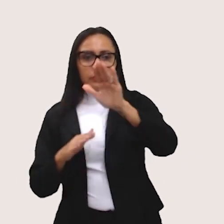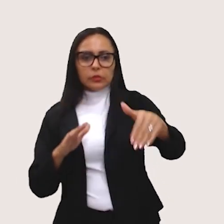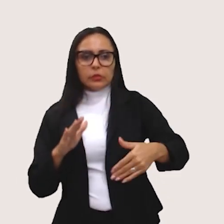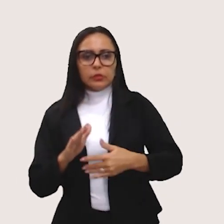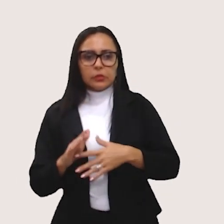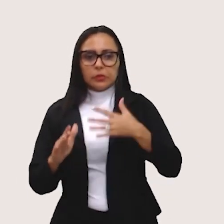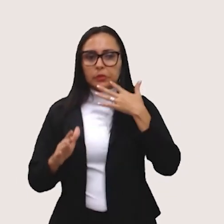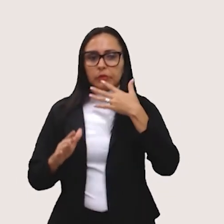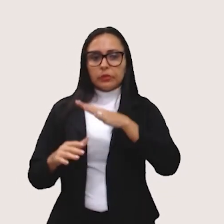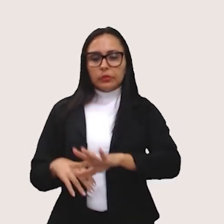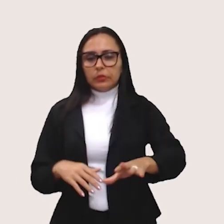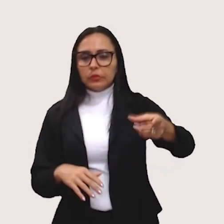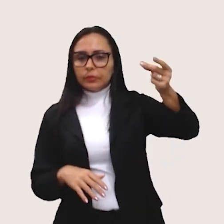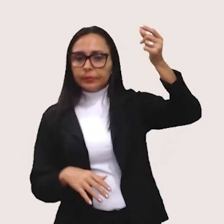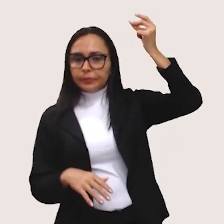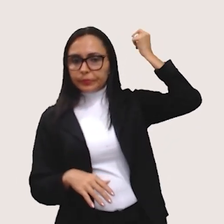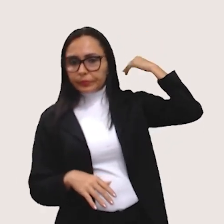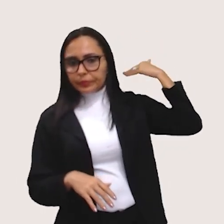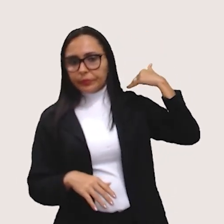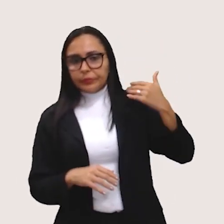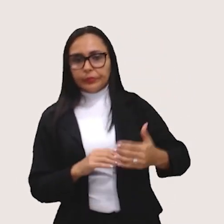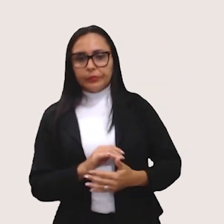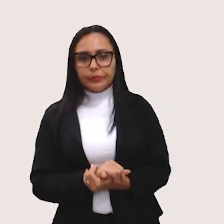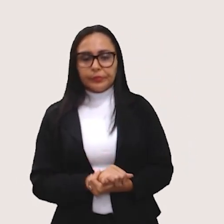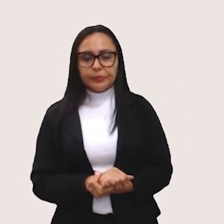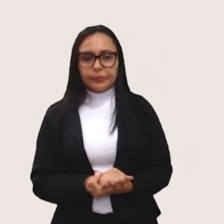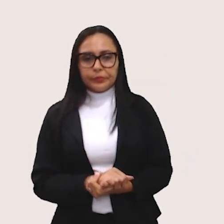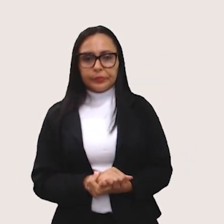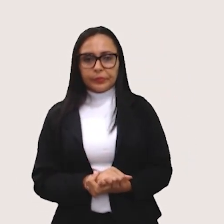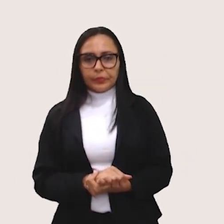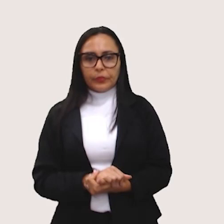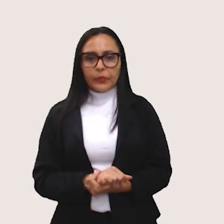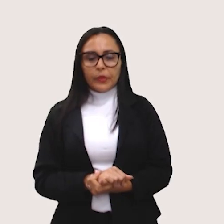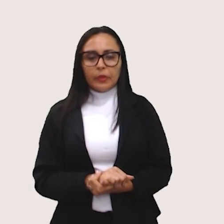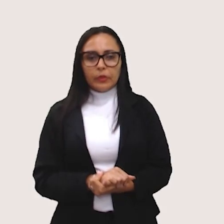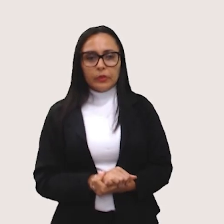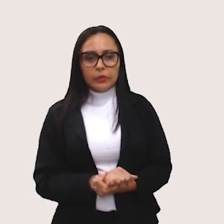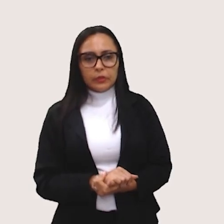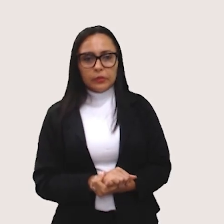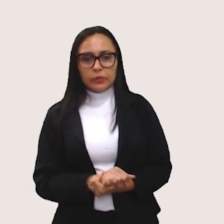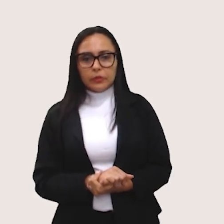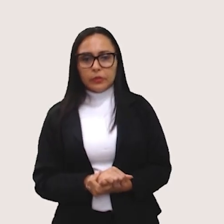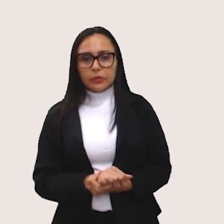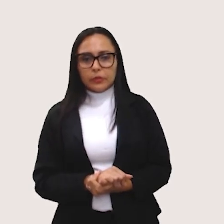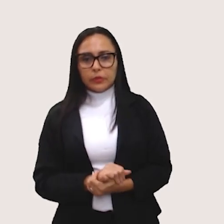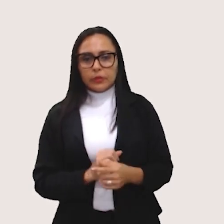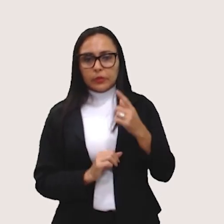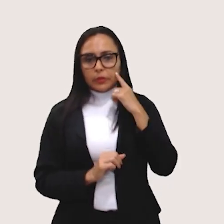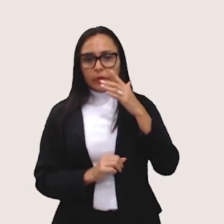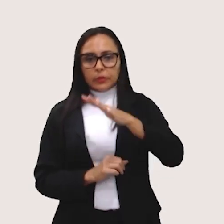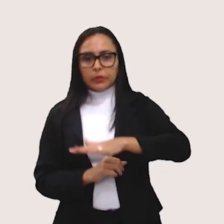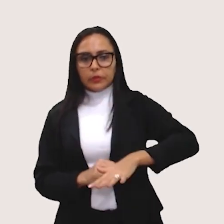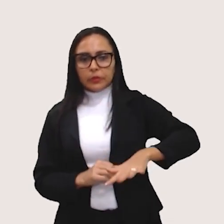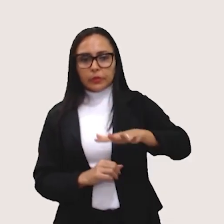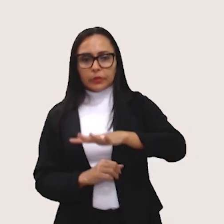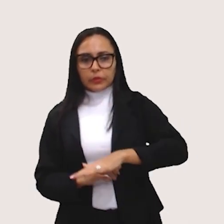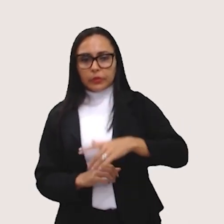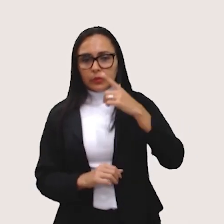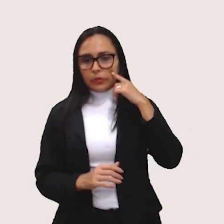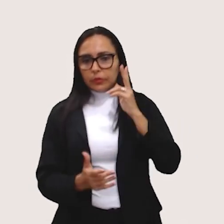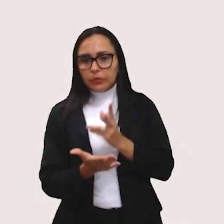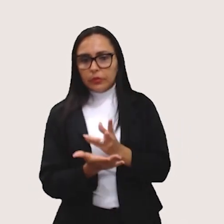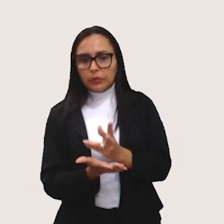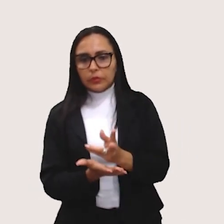totalmente desconhecida dos antigos. Tá? Veja a celebração da modernidade. Ó rodas, ó